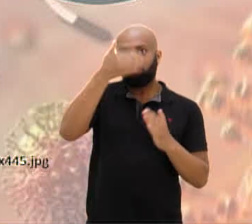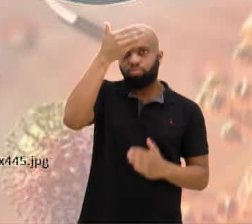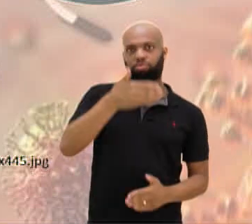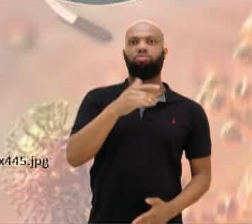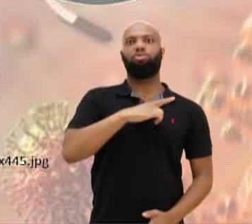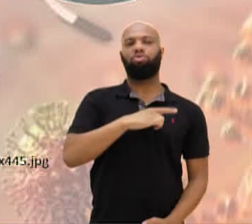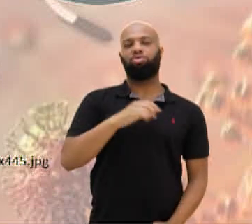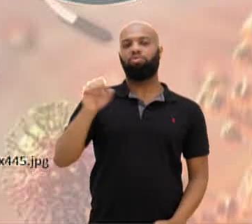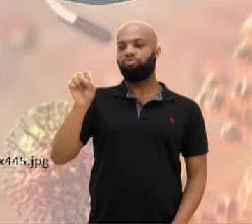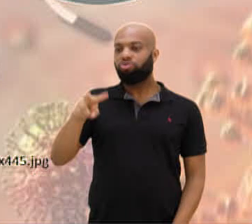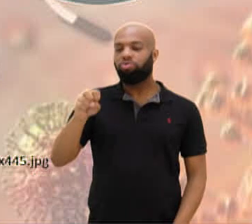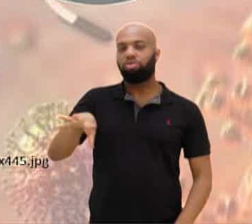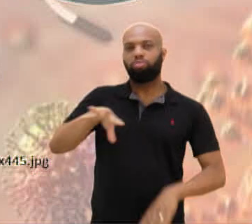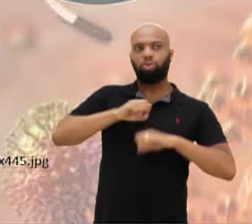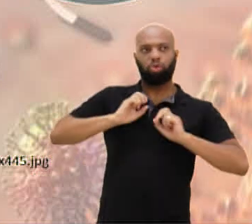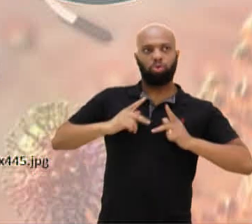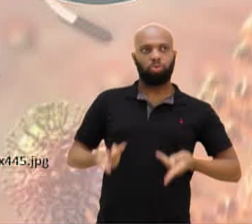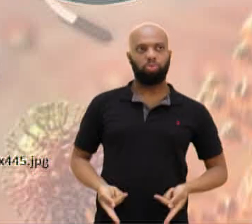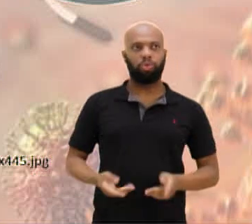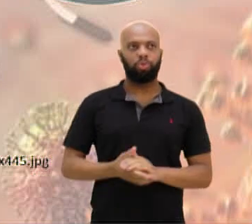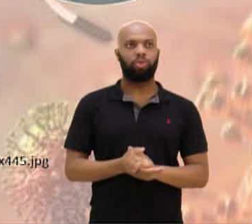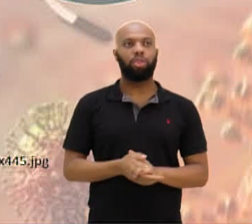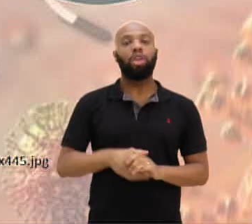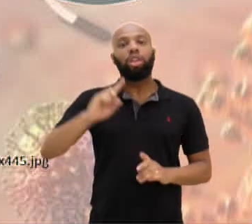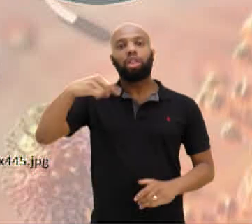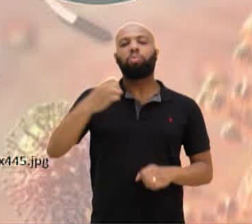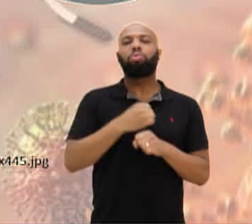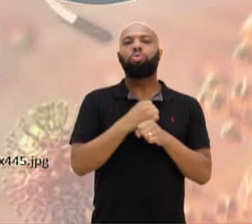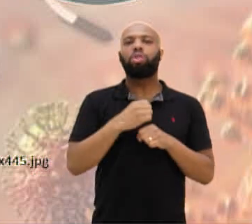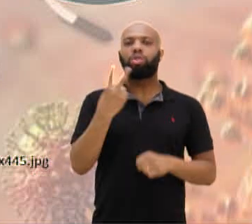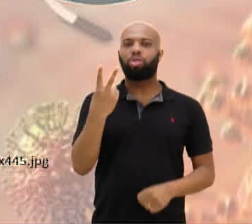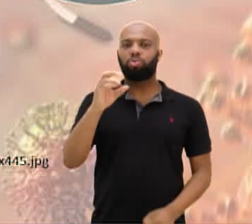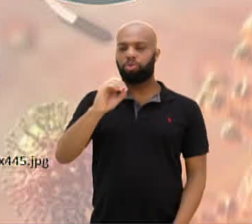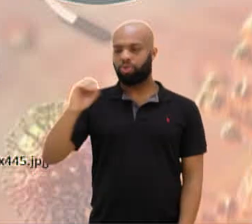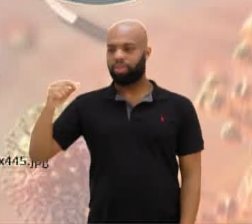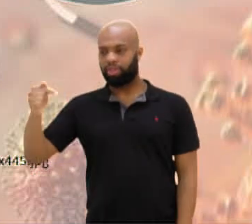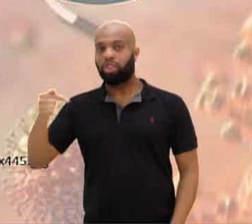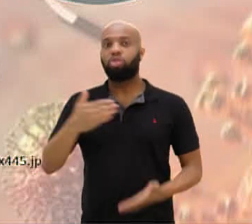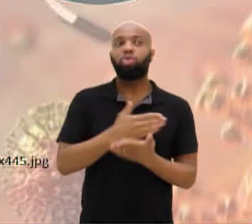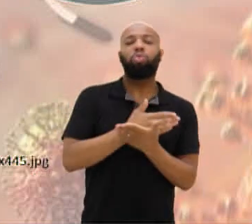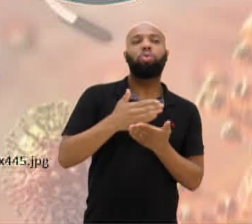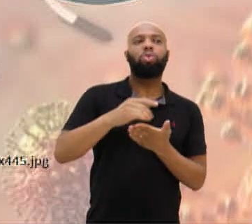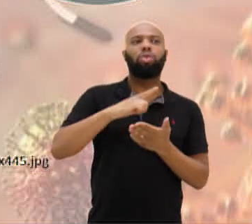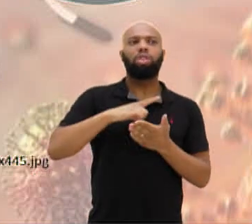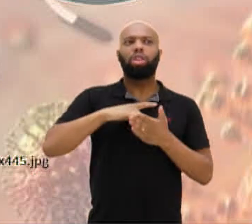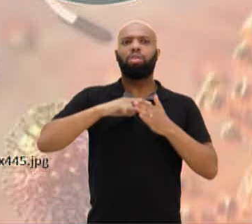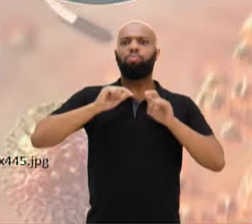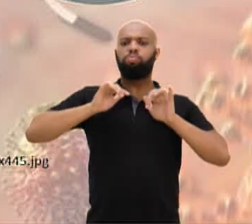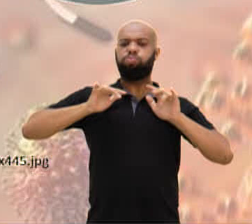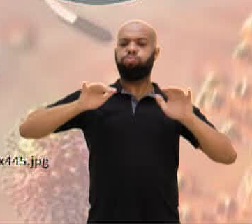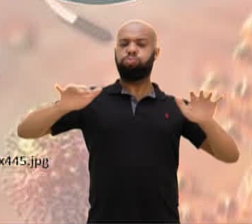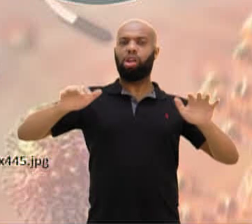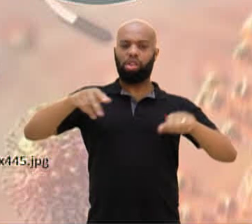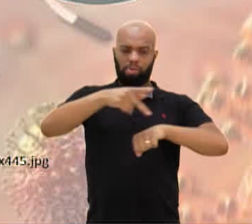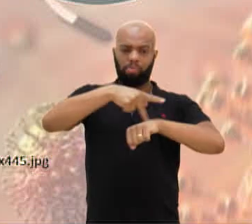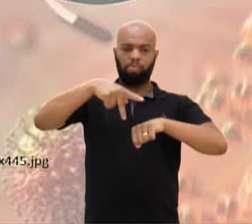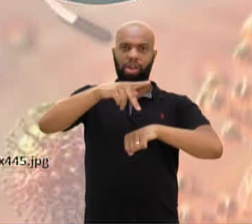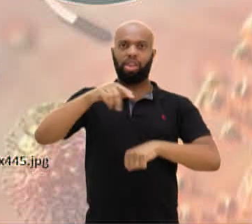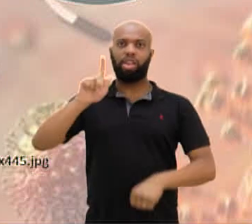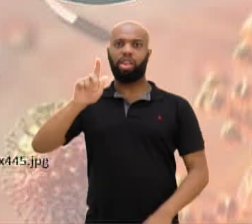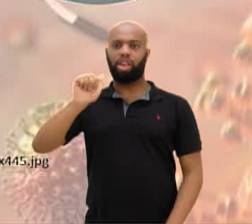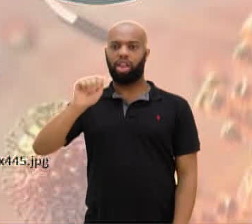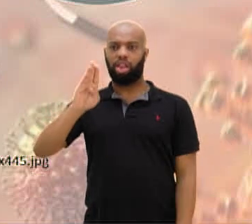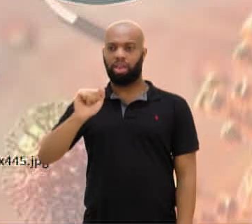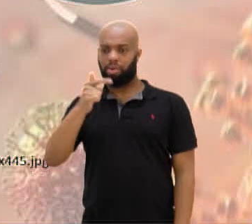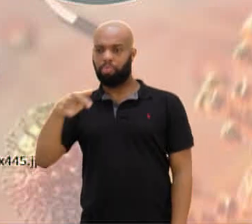está dando, de 1954 para 2007. 2007, começou a ter um surto no Gabão. Uma pessoa